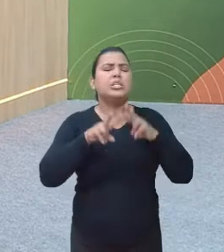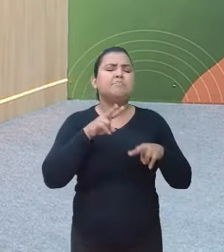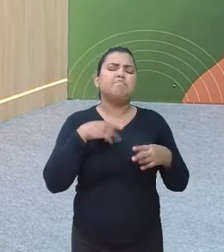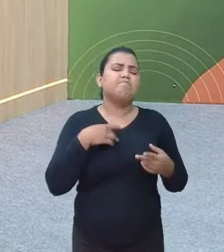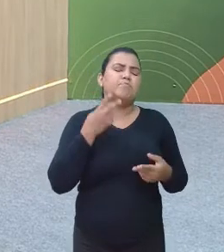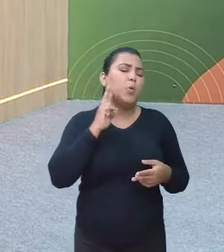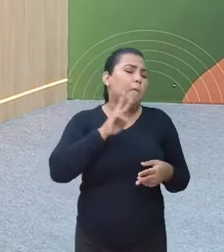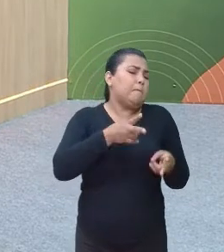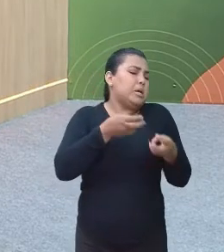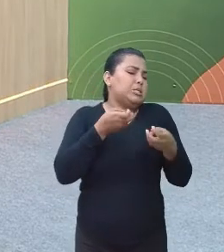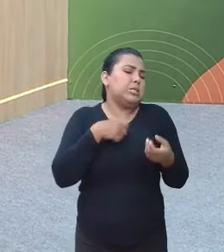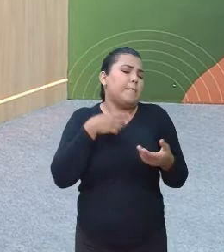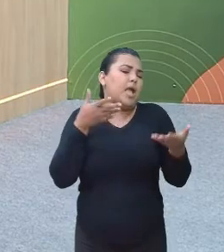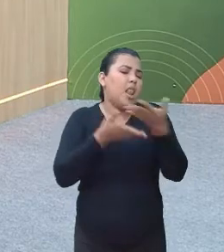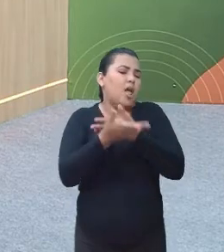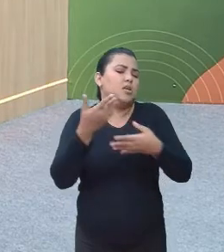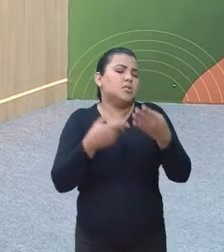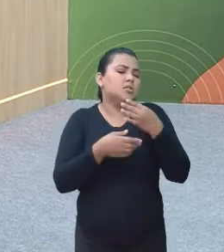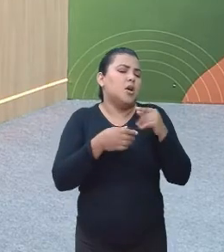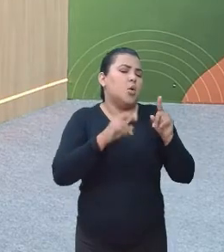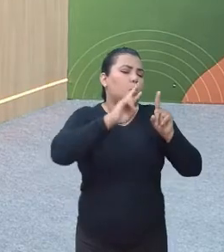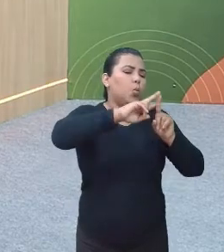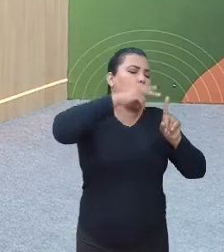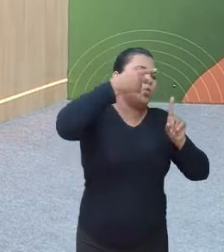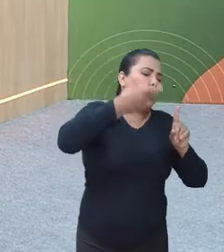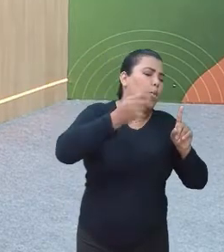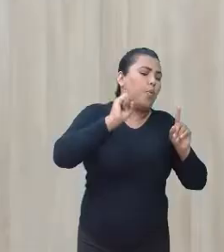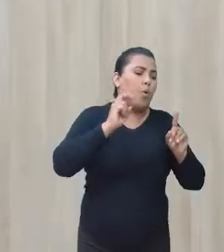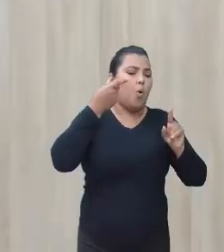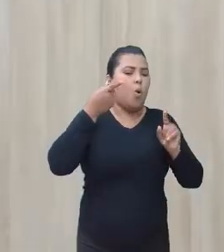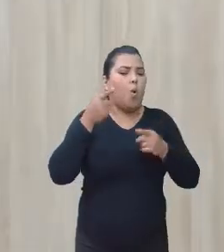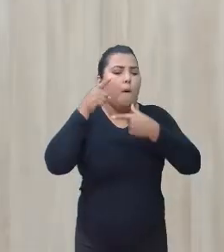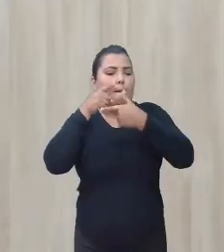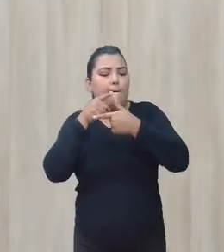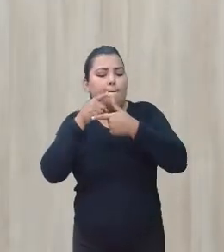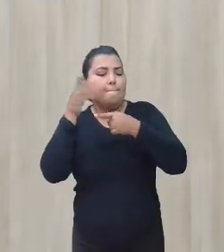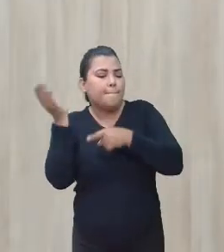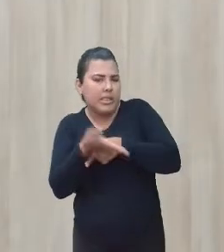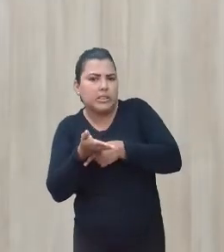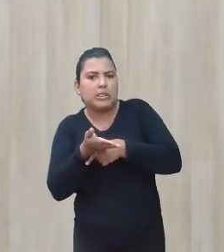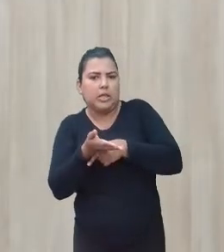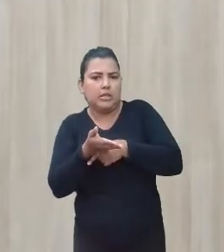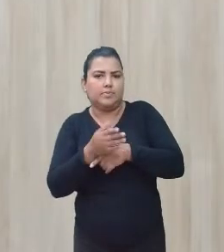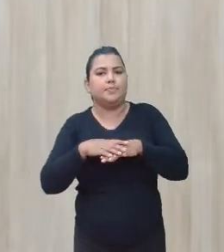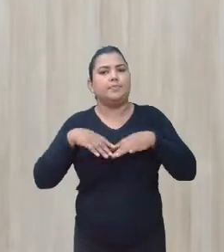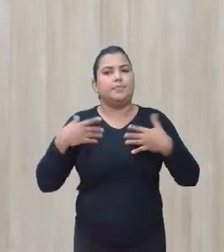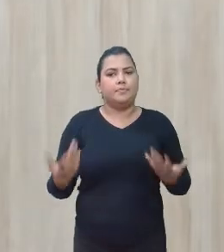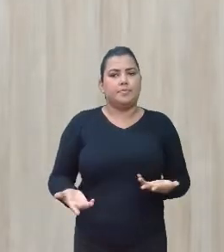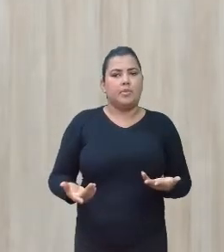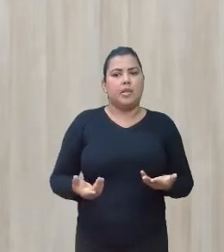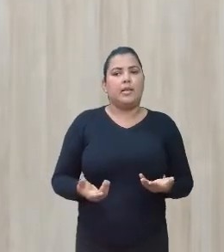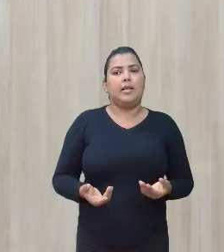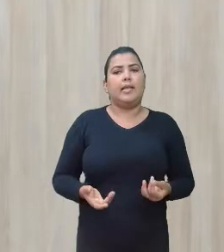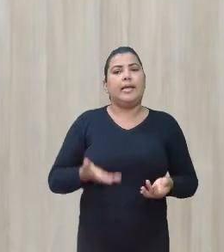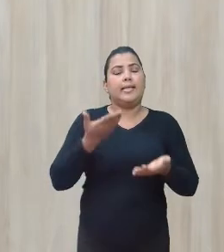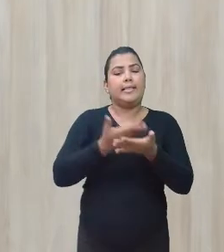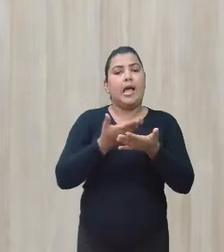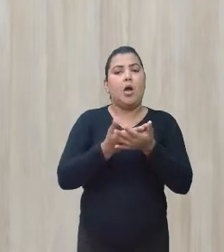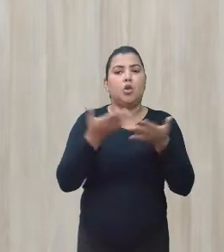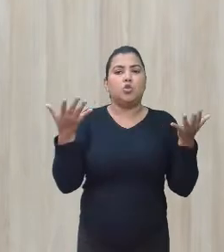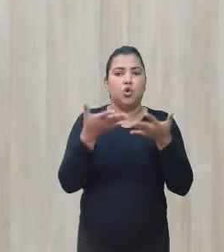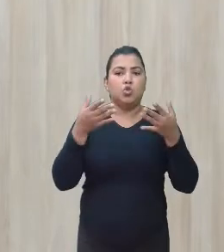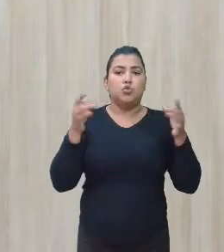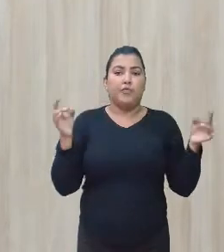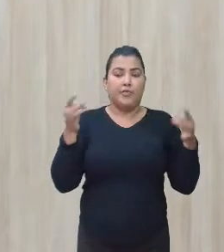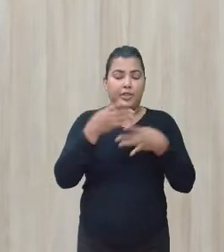metade, 10 vezes maior, 10 vezes menor, tá certo? Então, eu diria que na aula de hoje, essa parte final agora, a